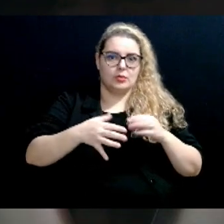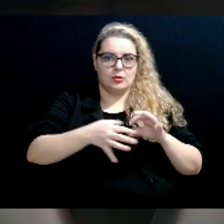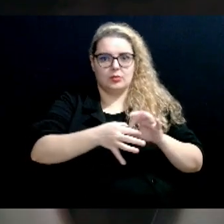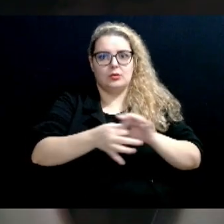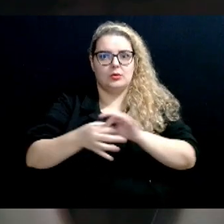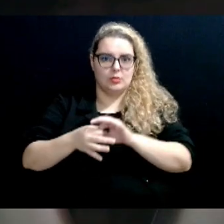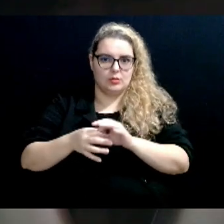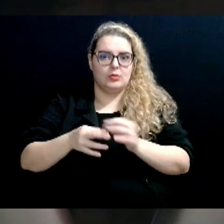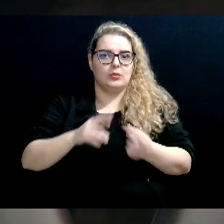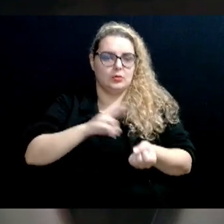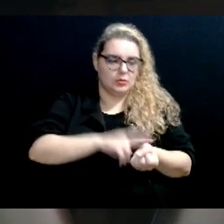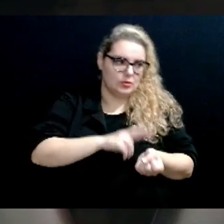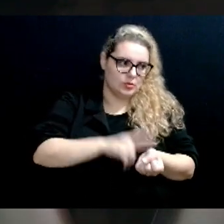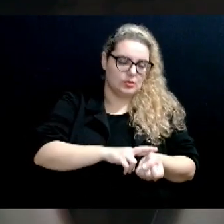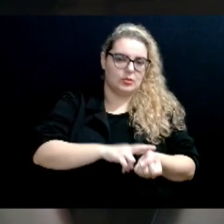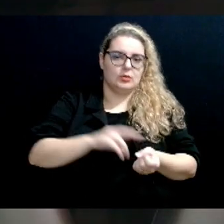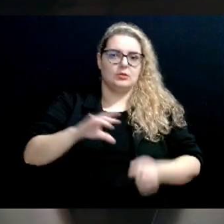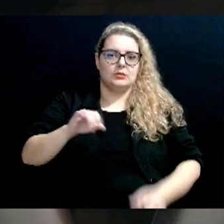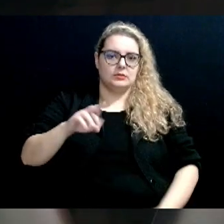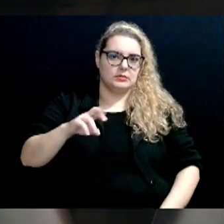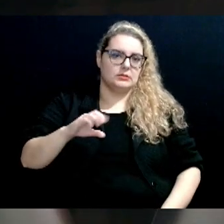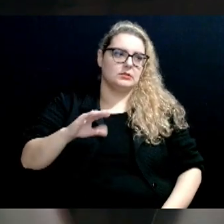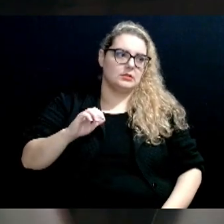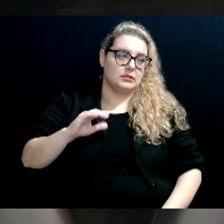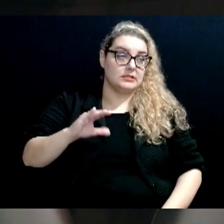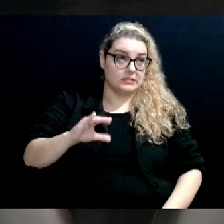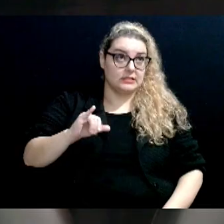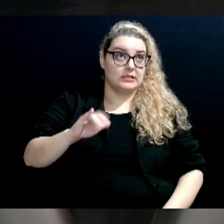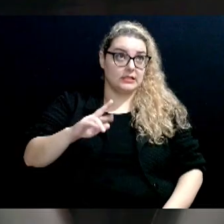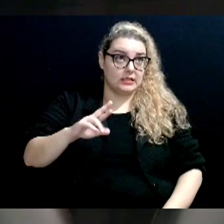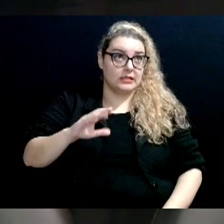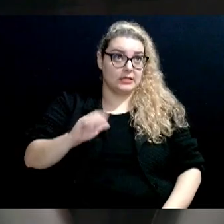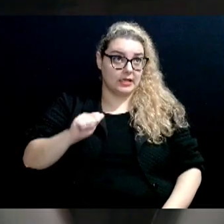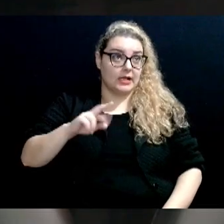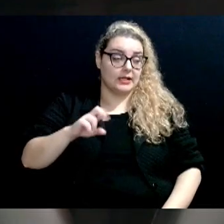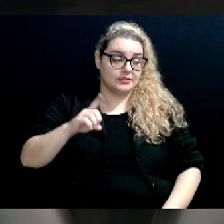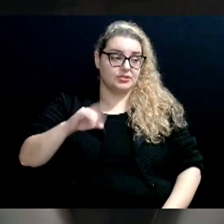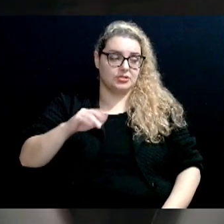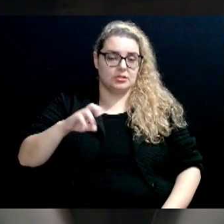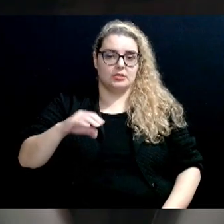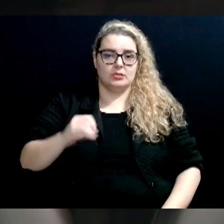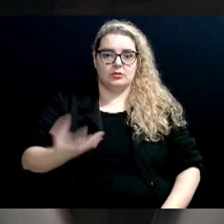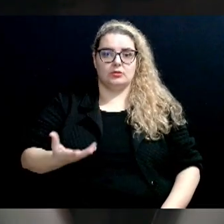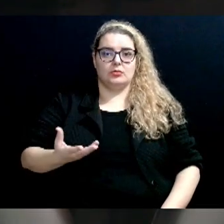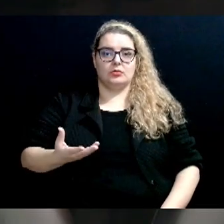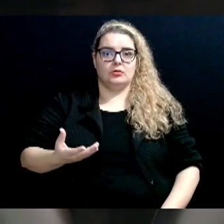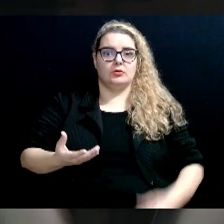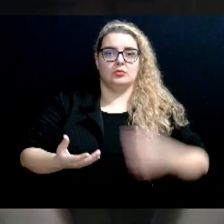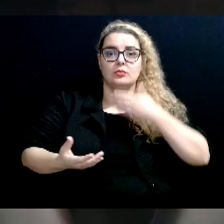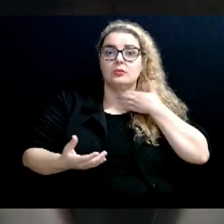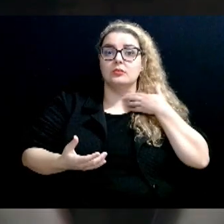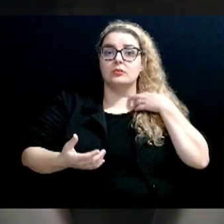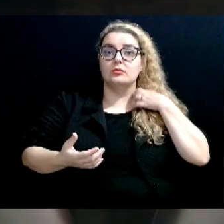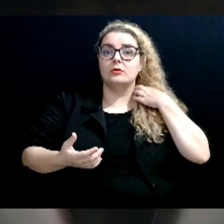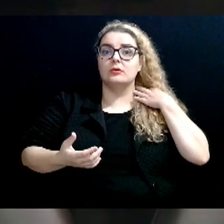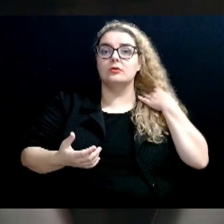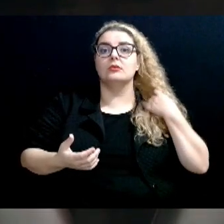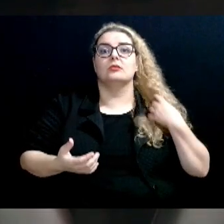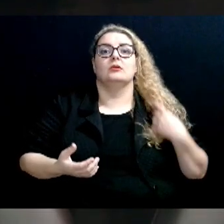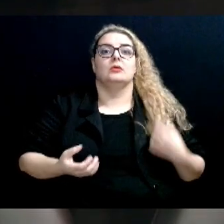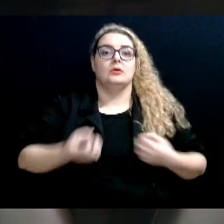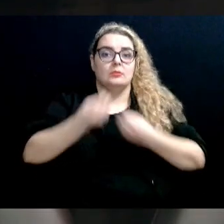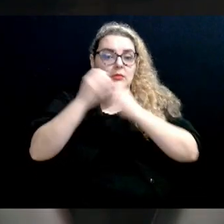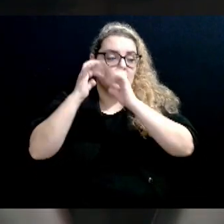ciclo circadiano, né? Ele passa a informação para o cérebro que ainda é dia, então